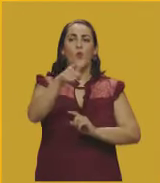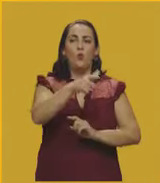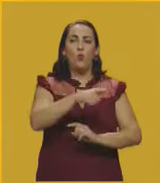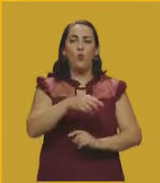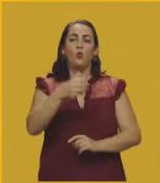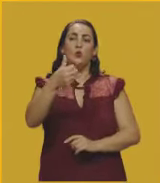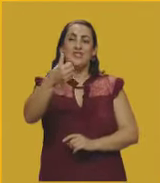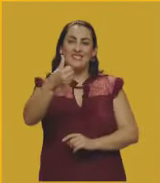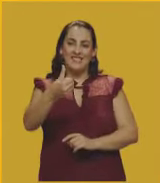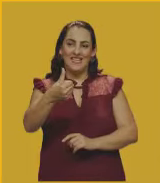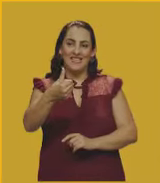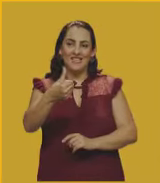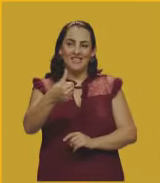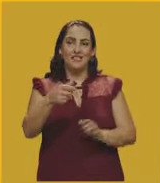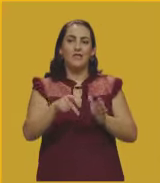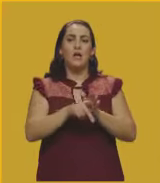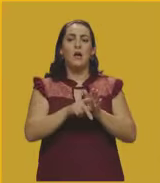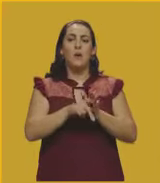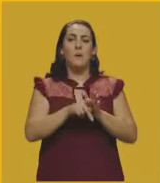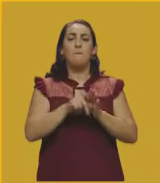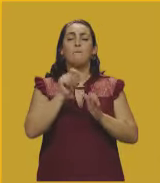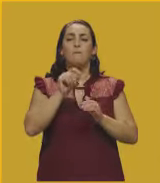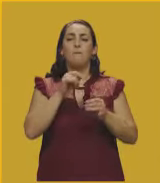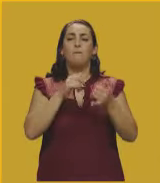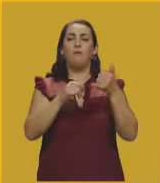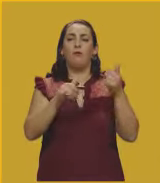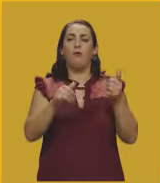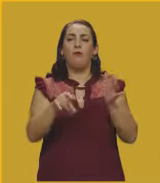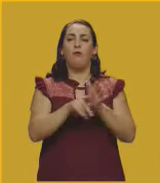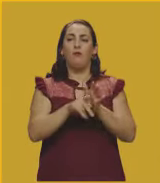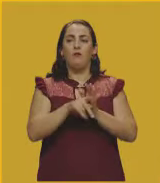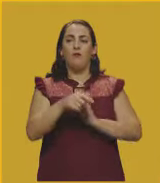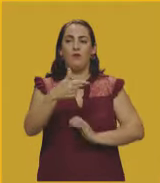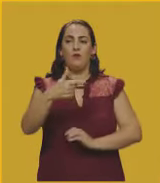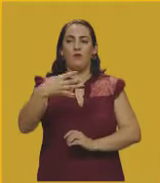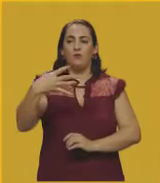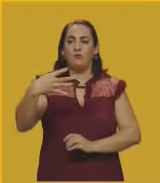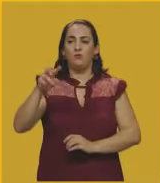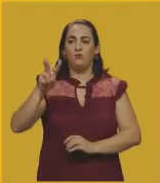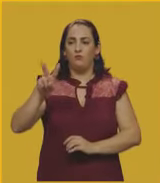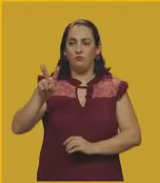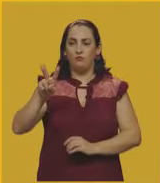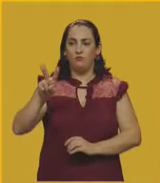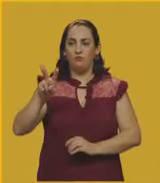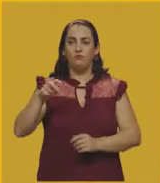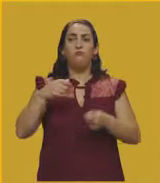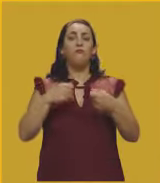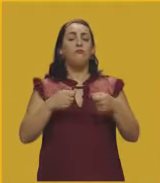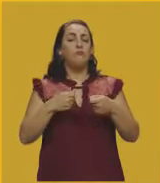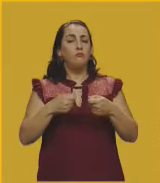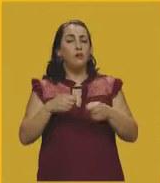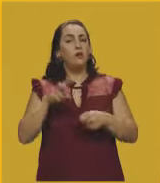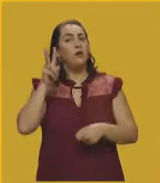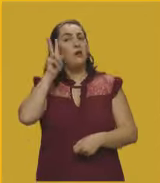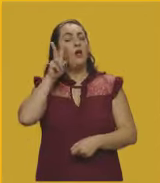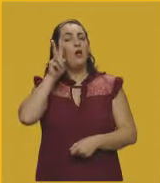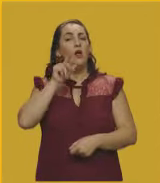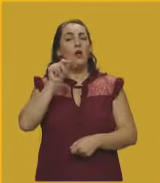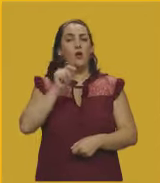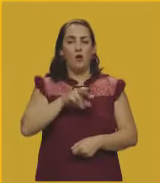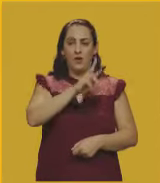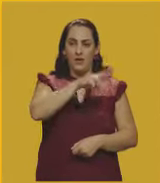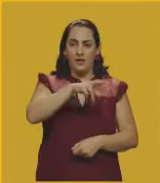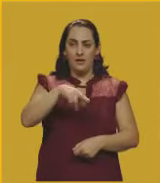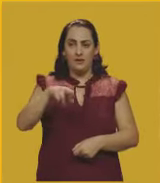e a bateria é de 24 volts. Dadas essas informações, calcule primeiro a resistência equivalente e depois